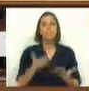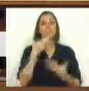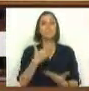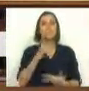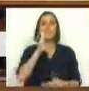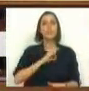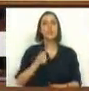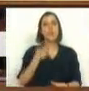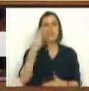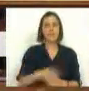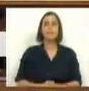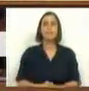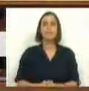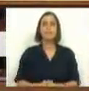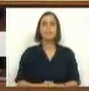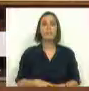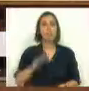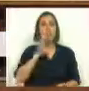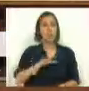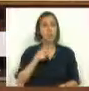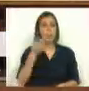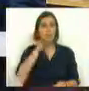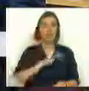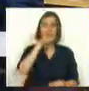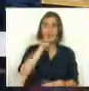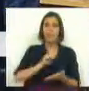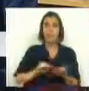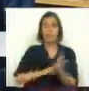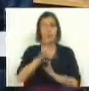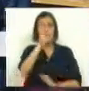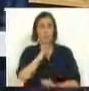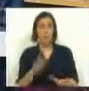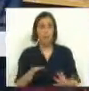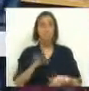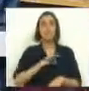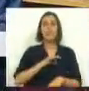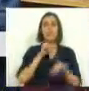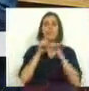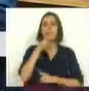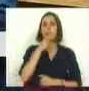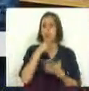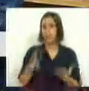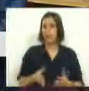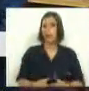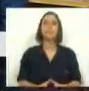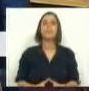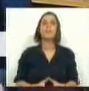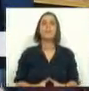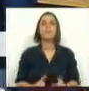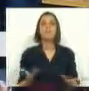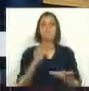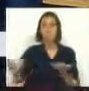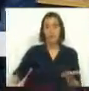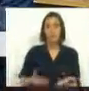Muito obrigado, Sr. Presidente. Sr. Presidente, Sr. Ministro, Sr. Secretário de Estado, Sras. E Srs. Deputados,